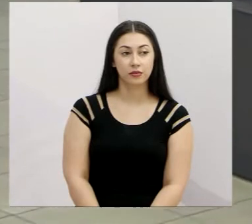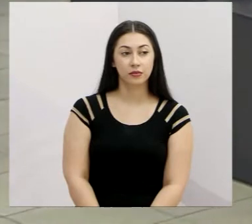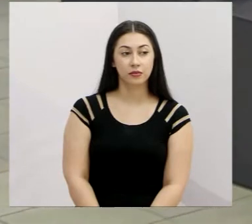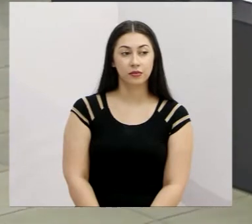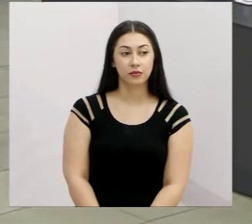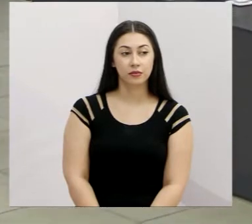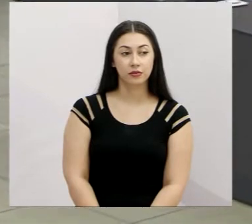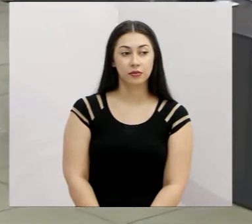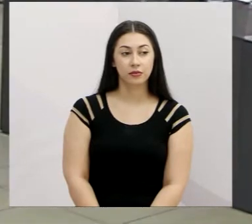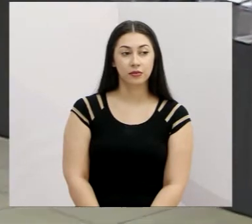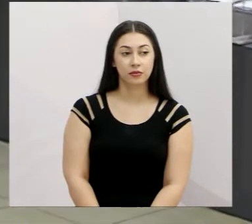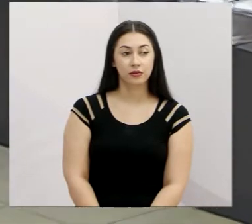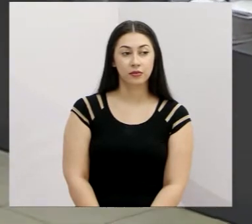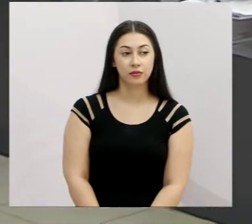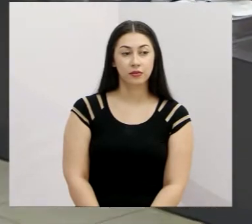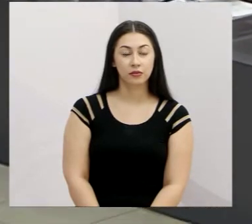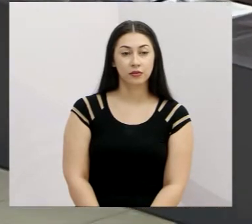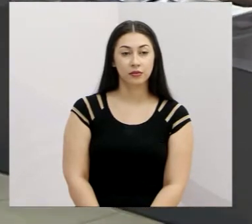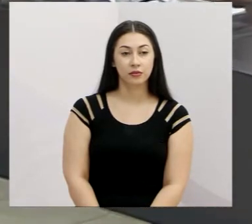aí